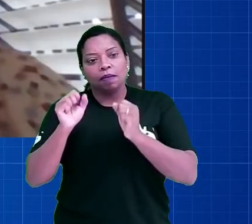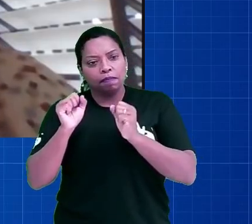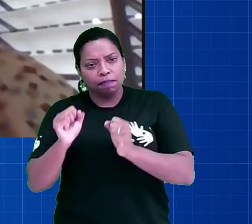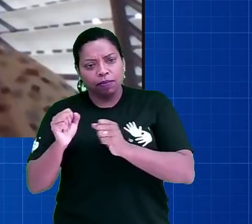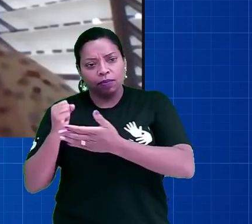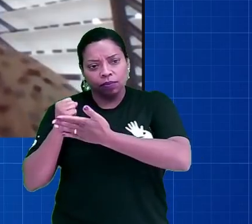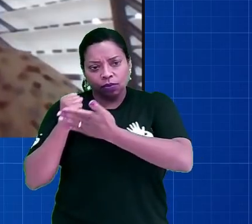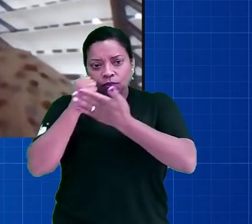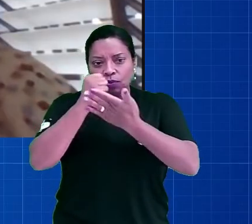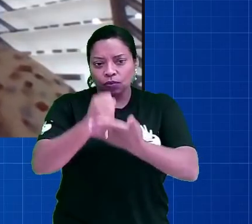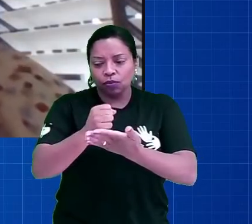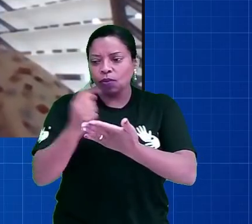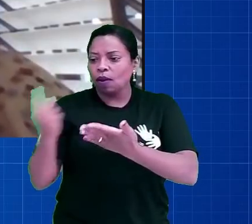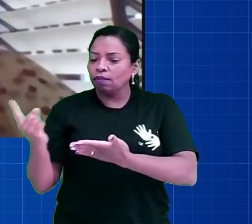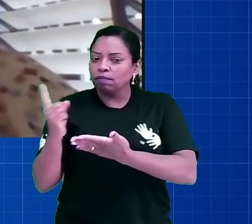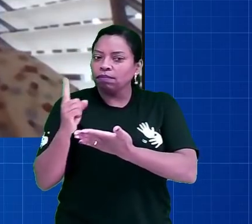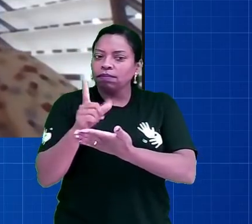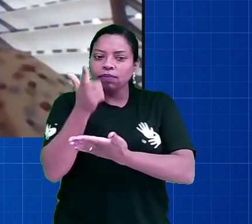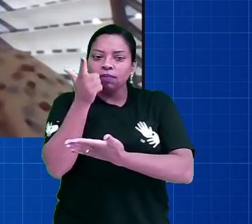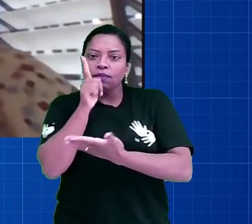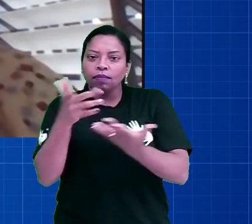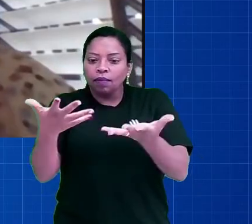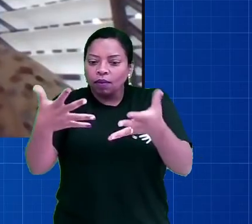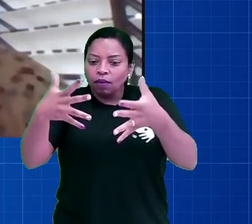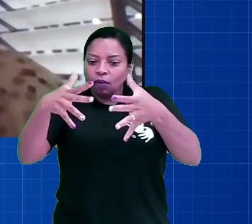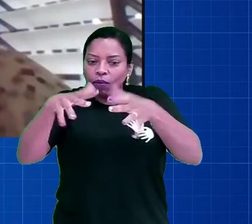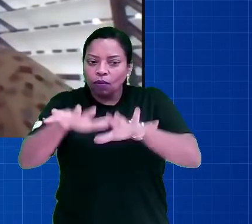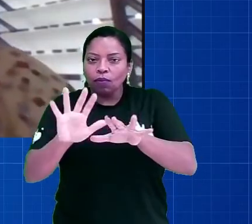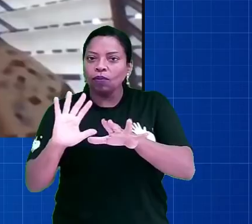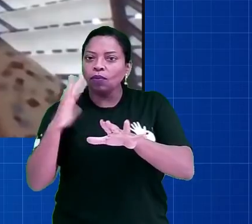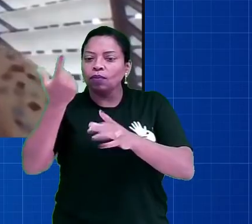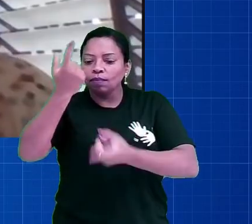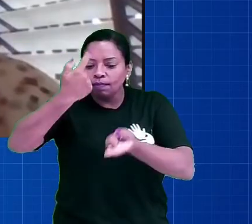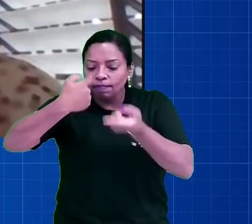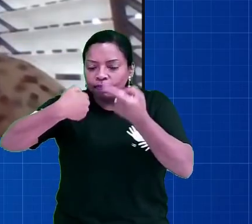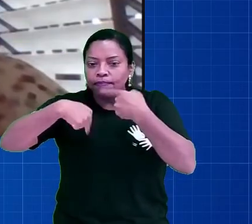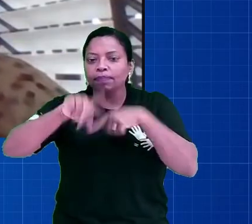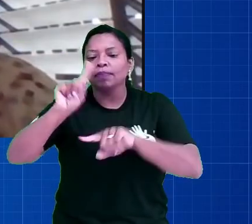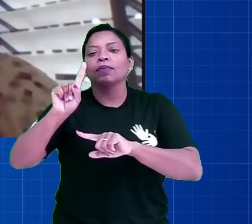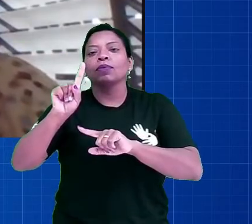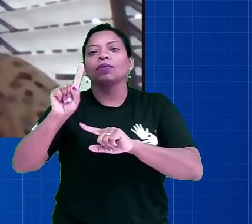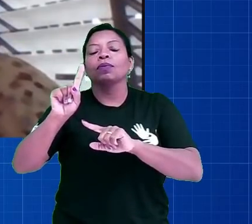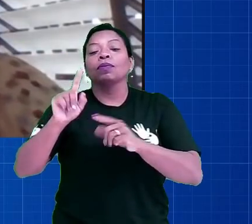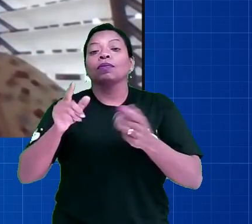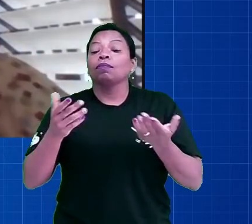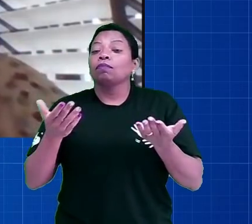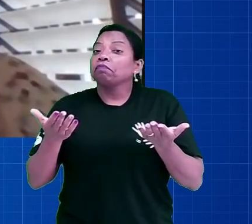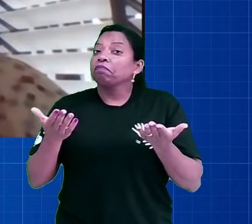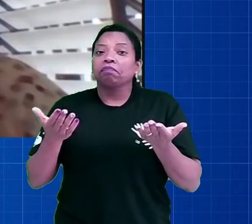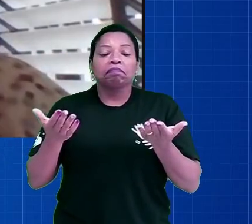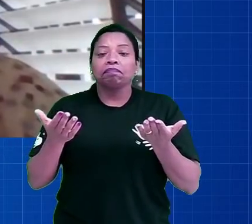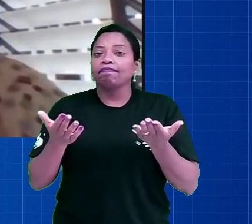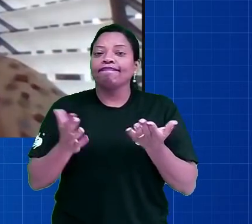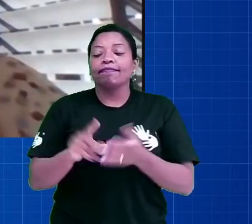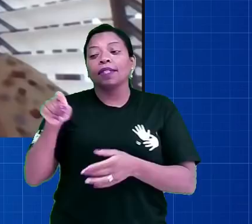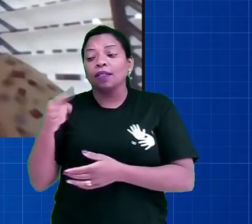apoio, ele vem conseguindo superar as mazelas da inclusão. Esse professor de apoio